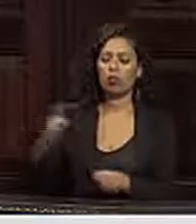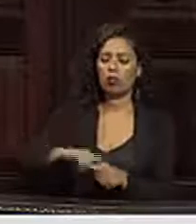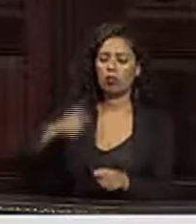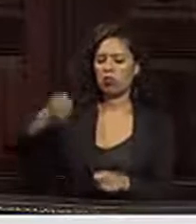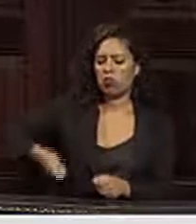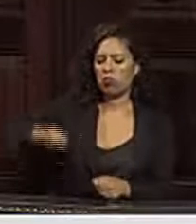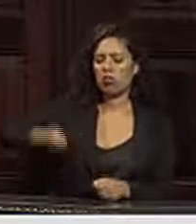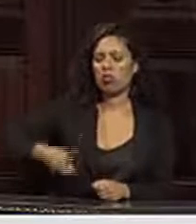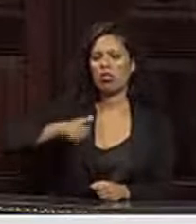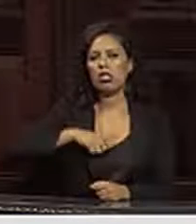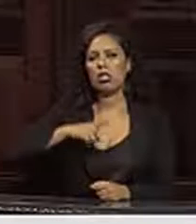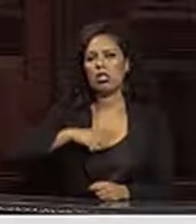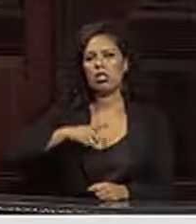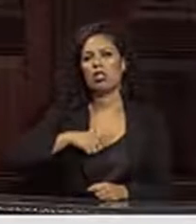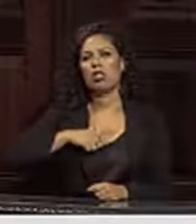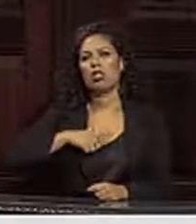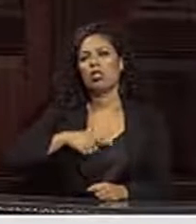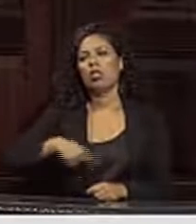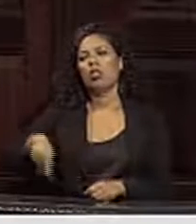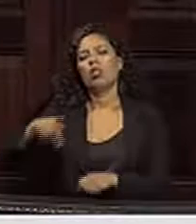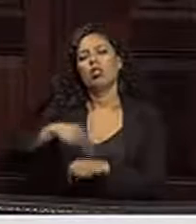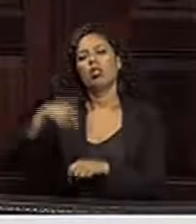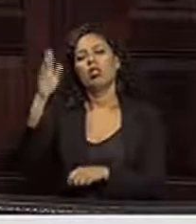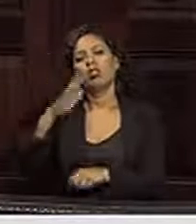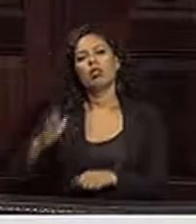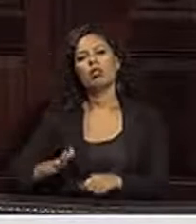justiça, que é